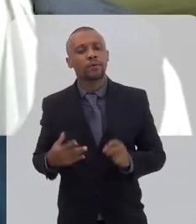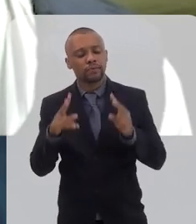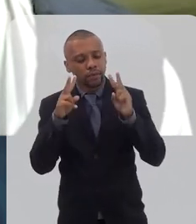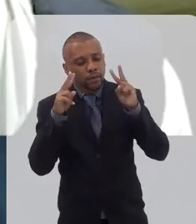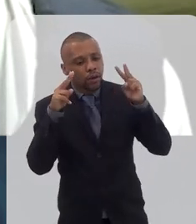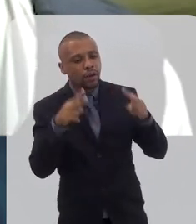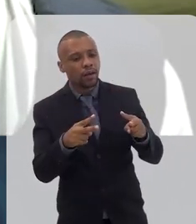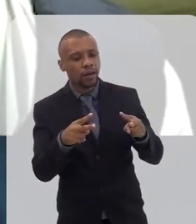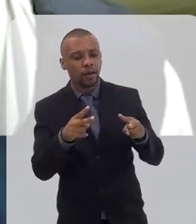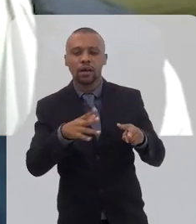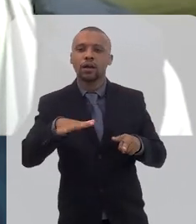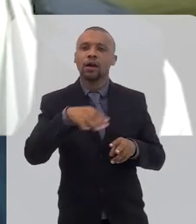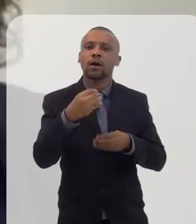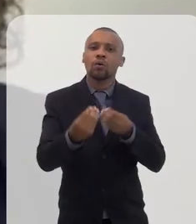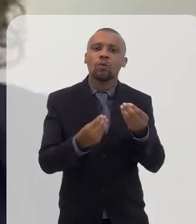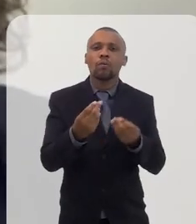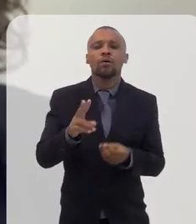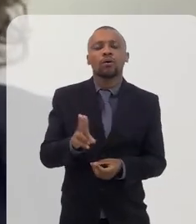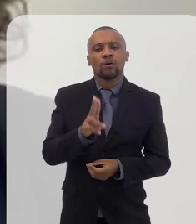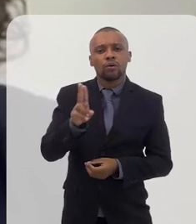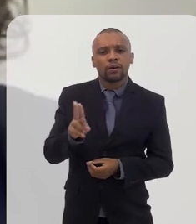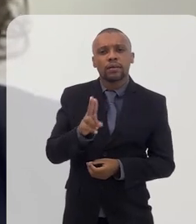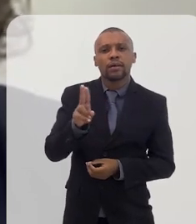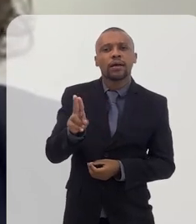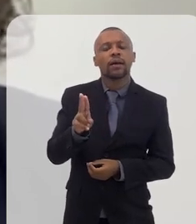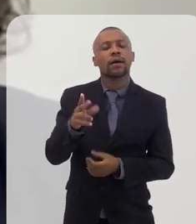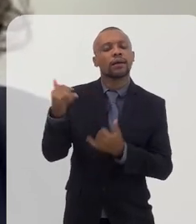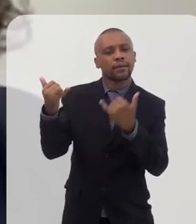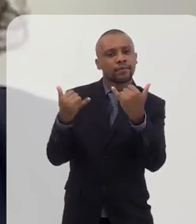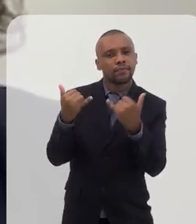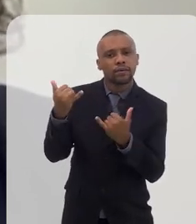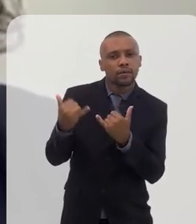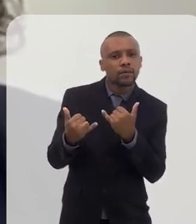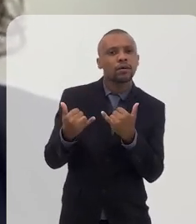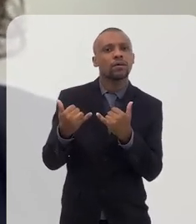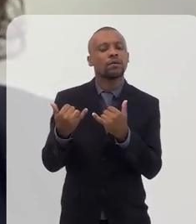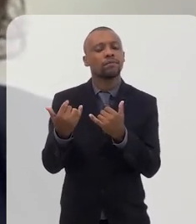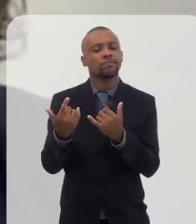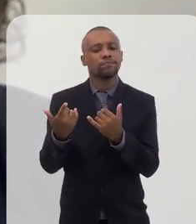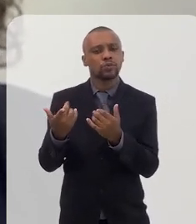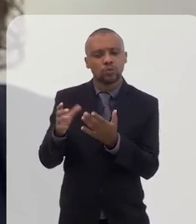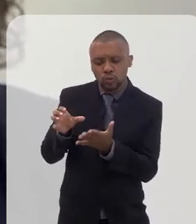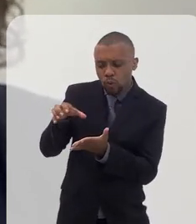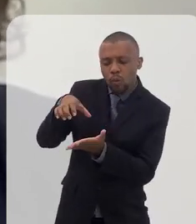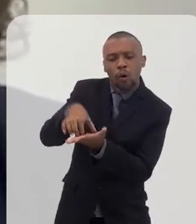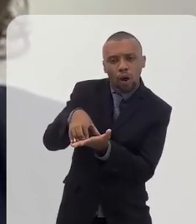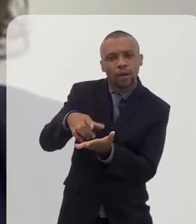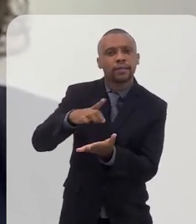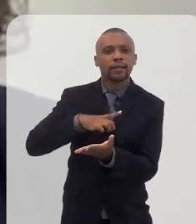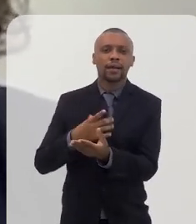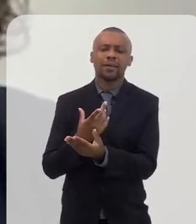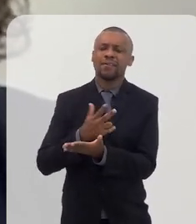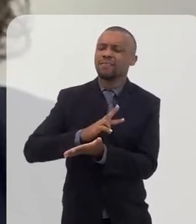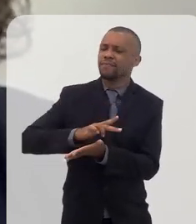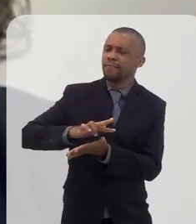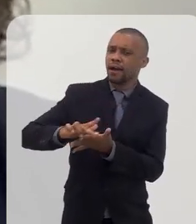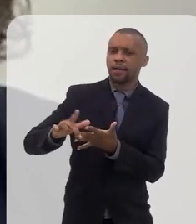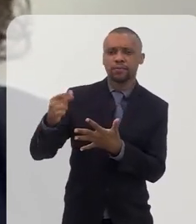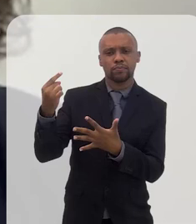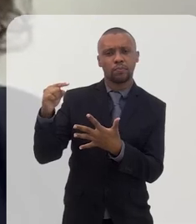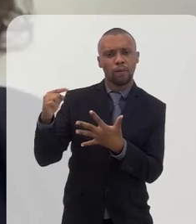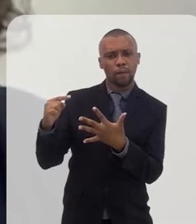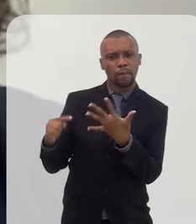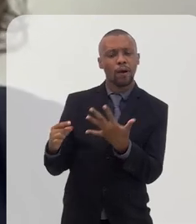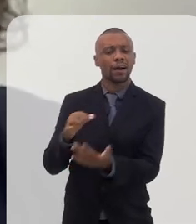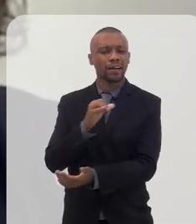público para esse olhar sobre, como utilizar também todos esses dados e informações de um órgão que tem uma sede